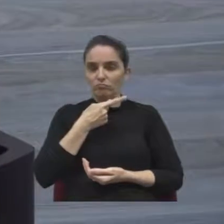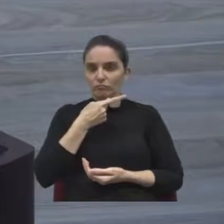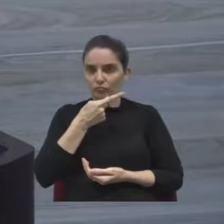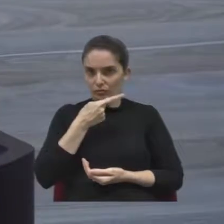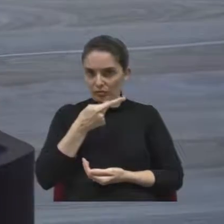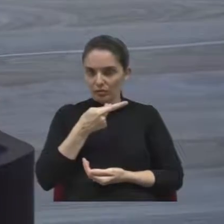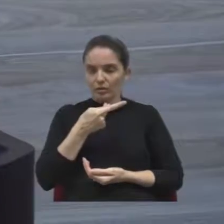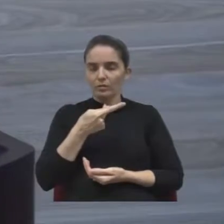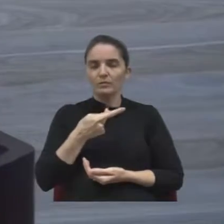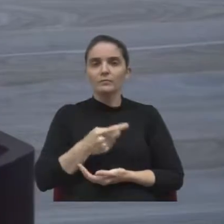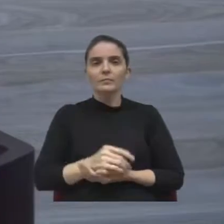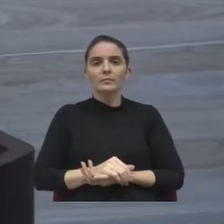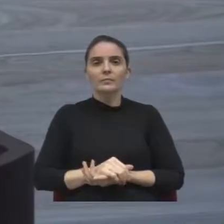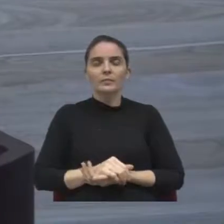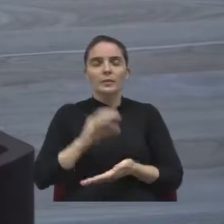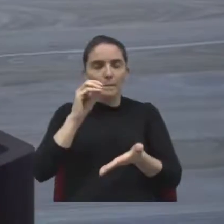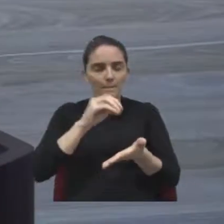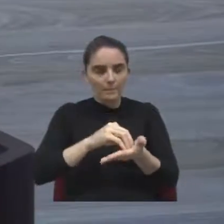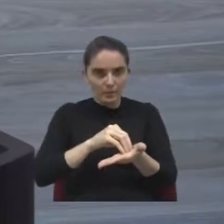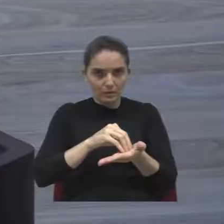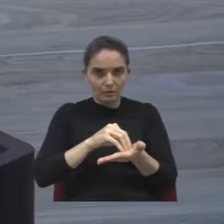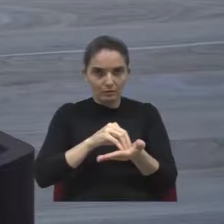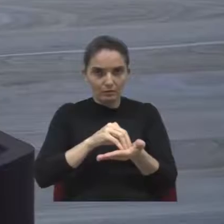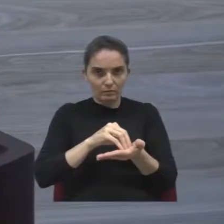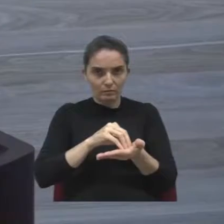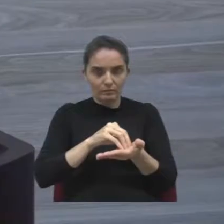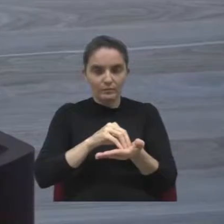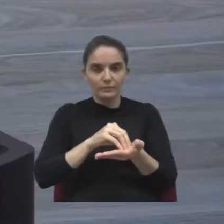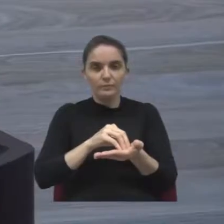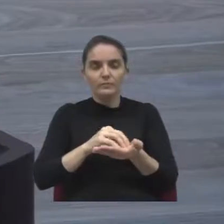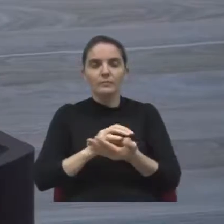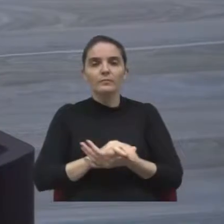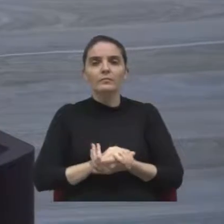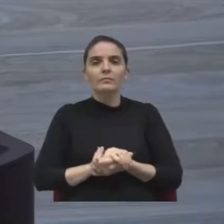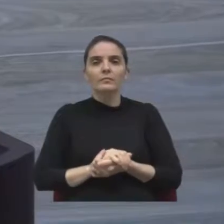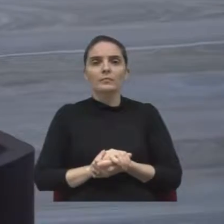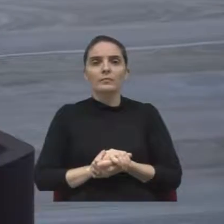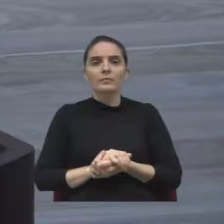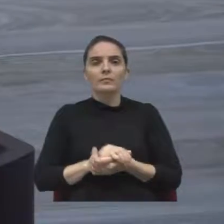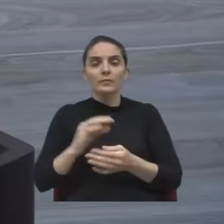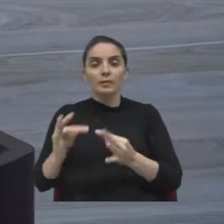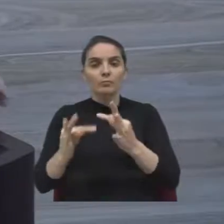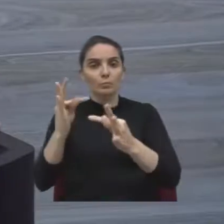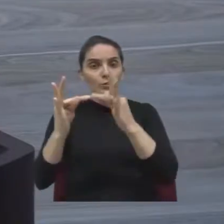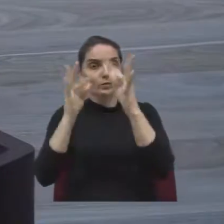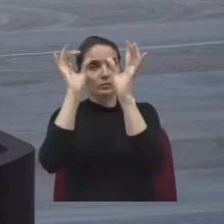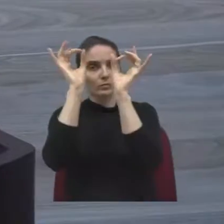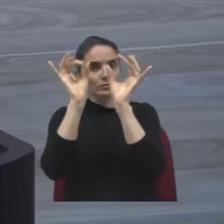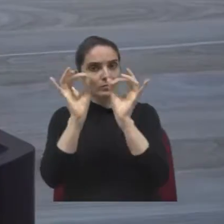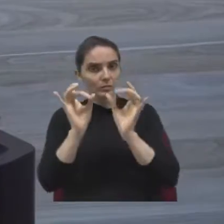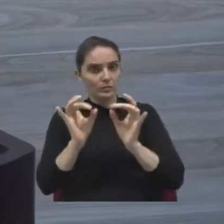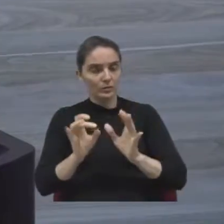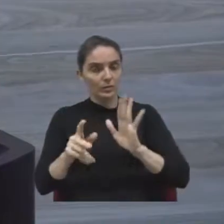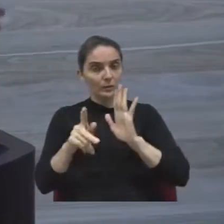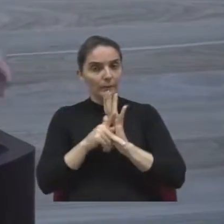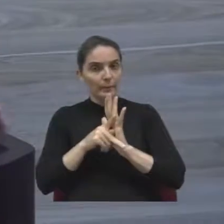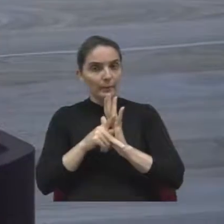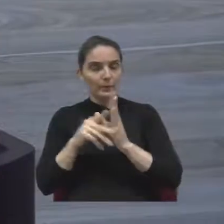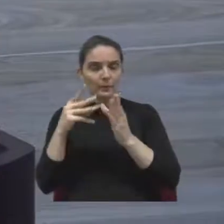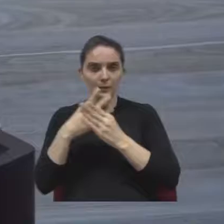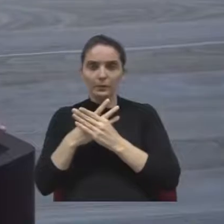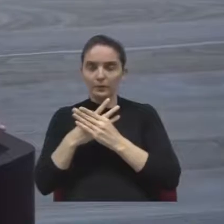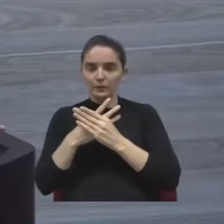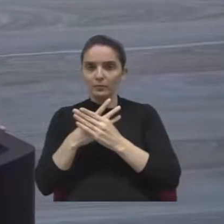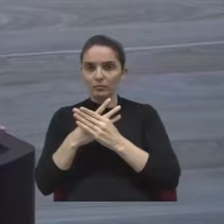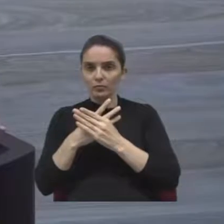para registrar, com relação à consultoria técnica especializada dessa casa, que em conjunto